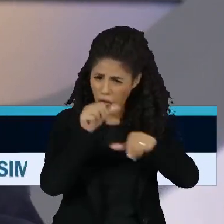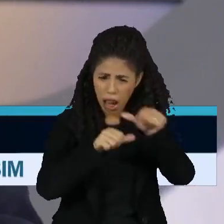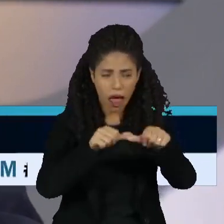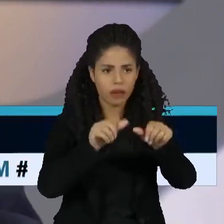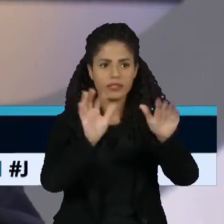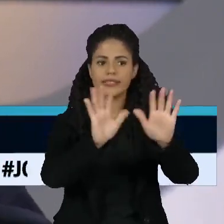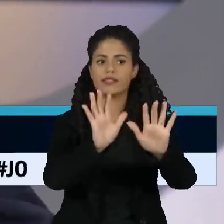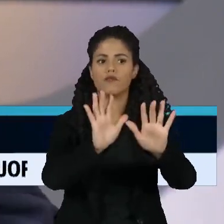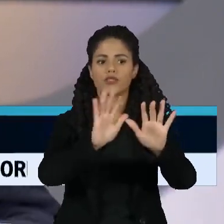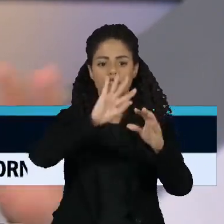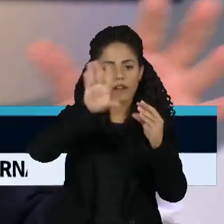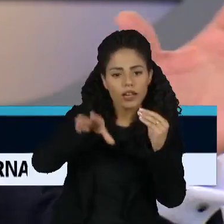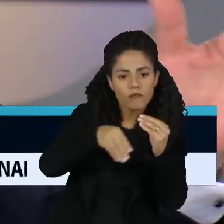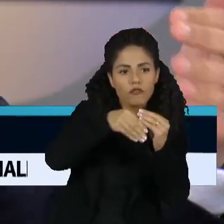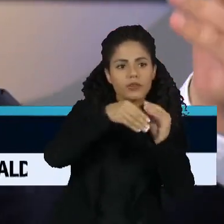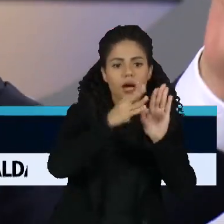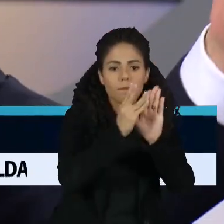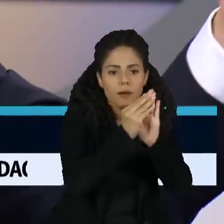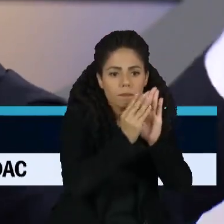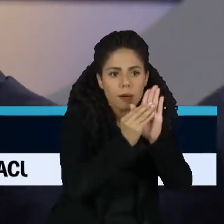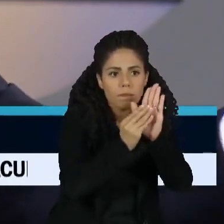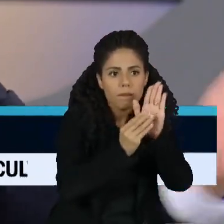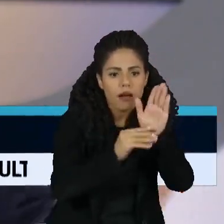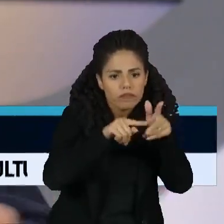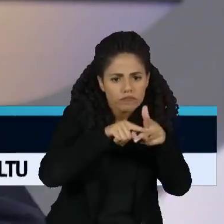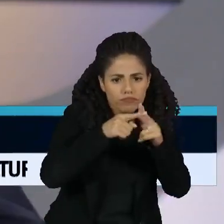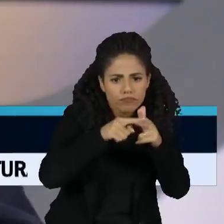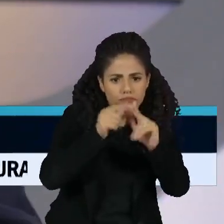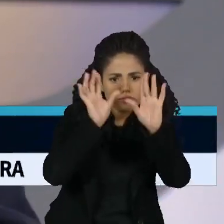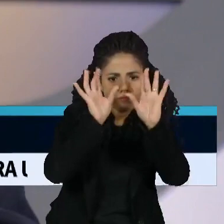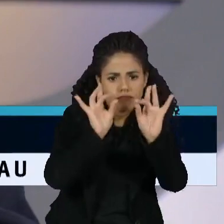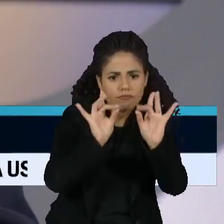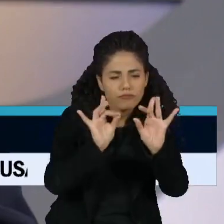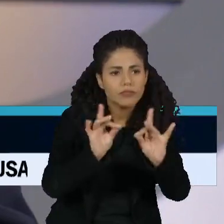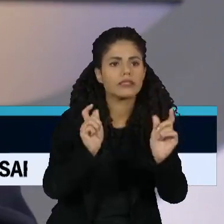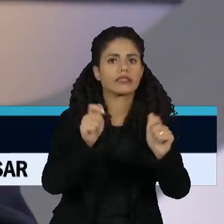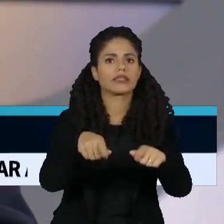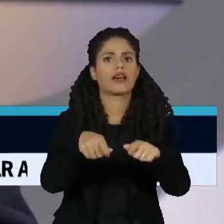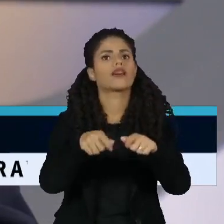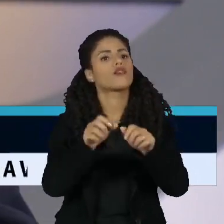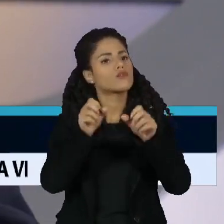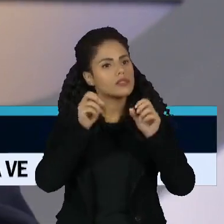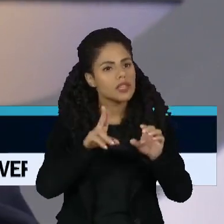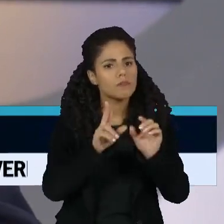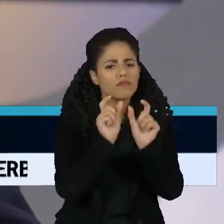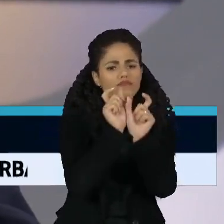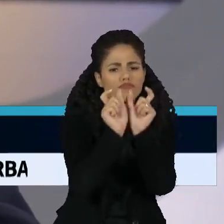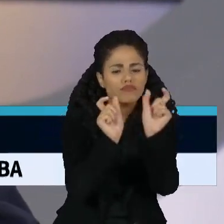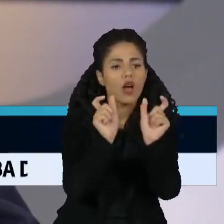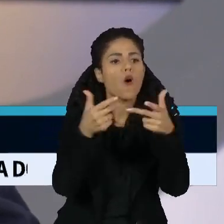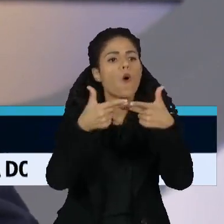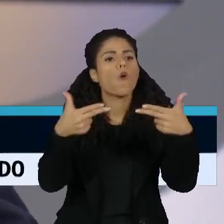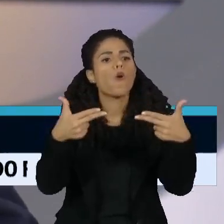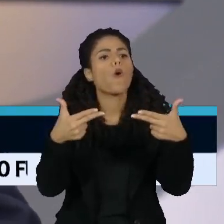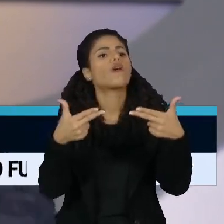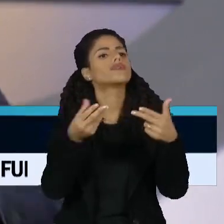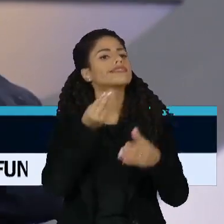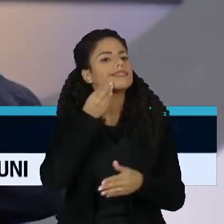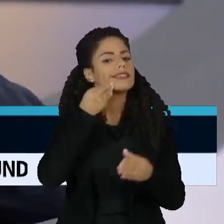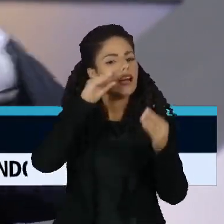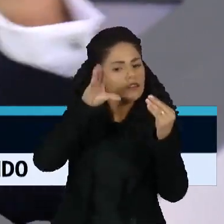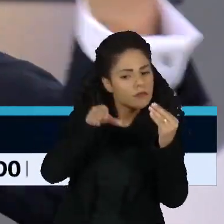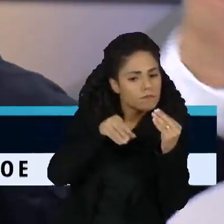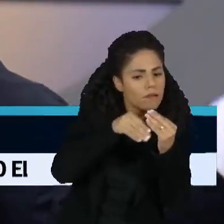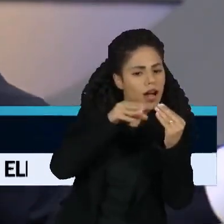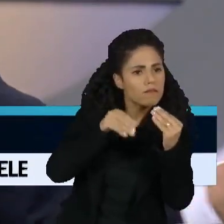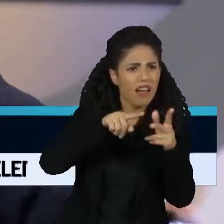ter quórum qualificado, é um inferno, eu já vi em outras reformas. Então, a tendência será serem pequenas leis reformando capítulos do Código. Se reformar